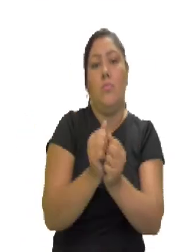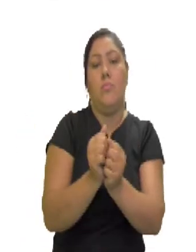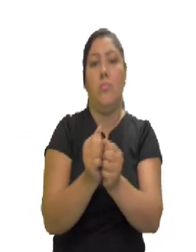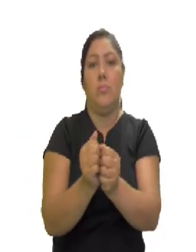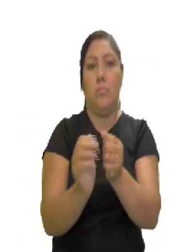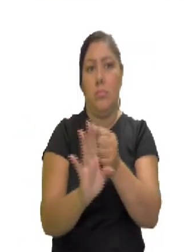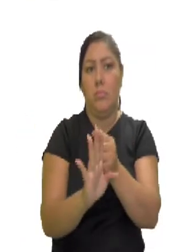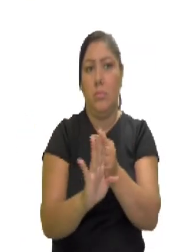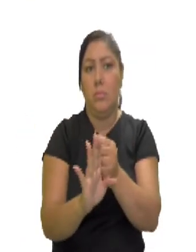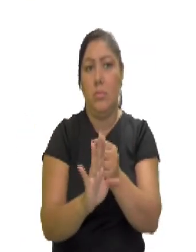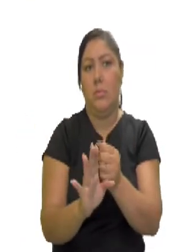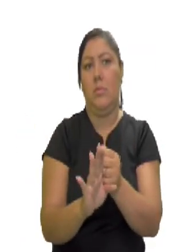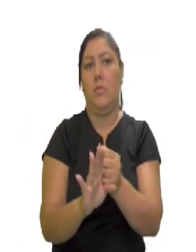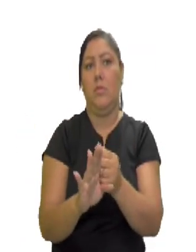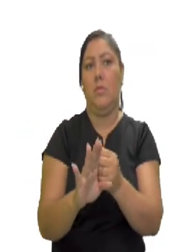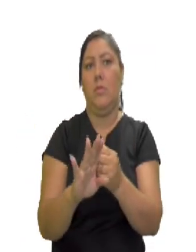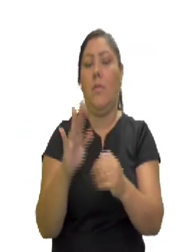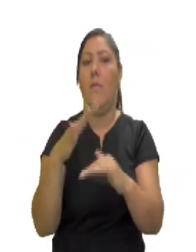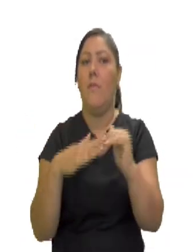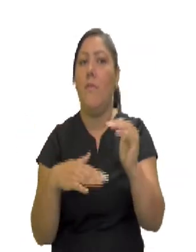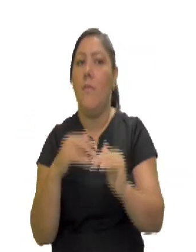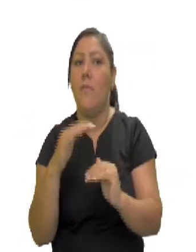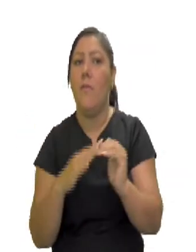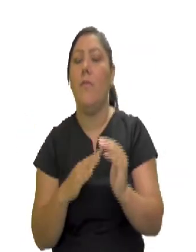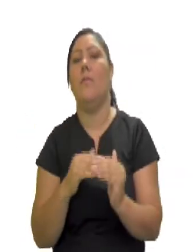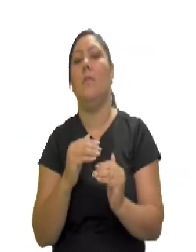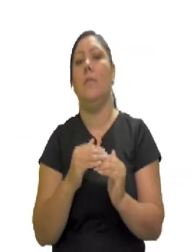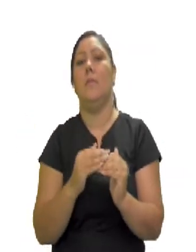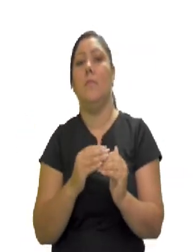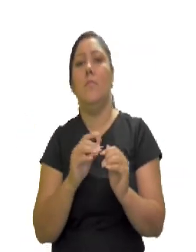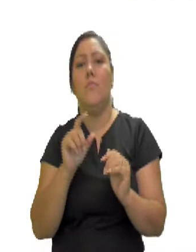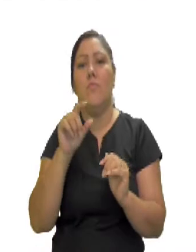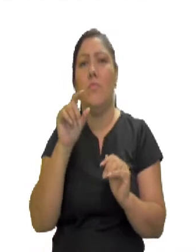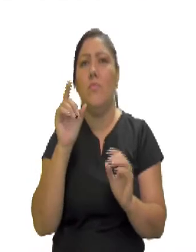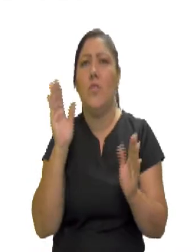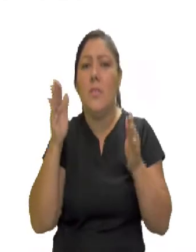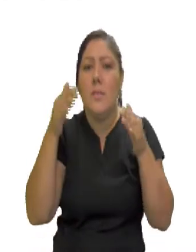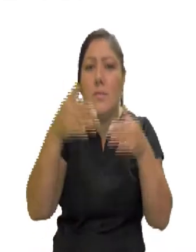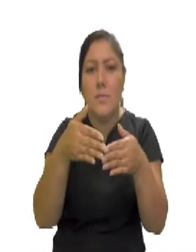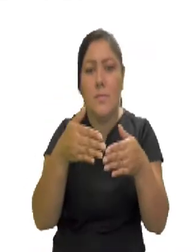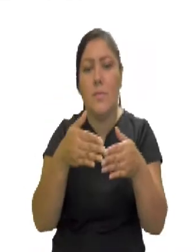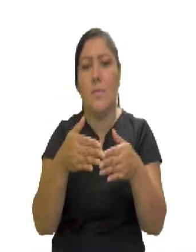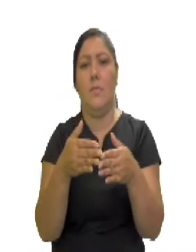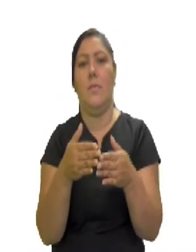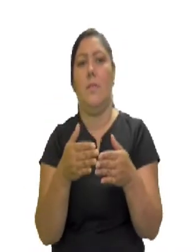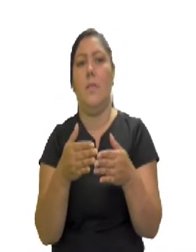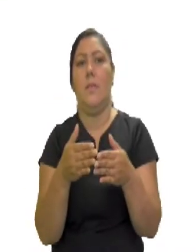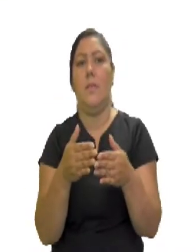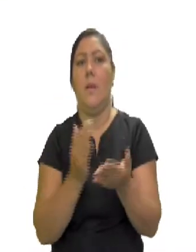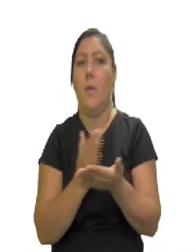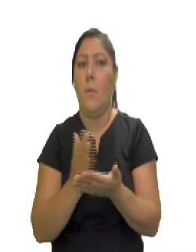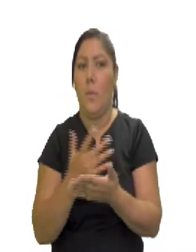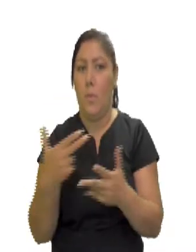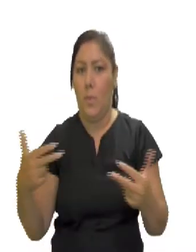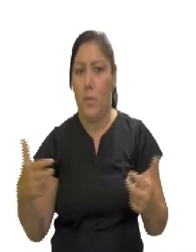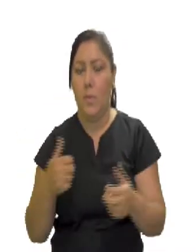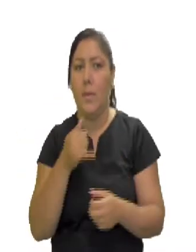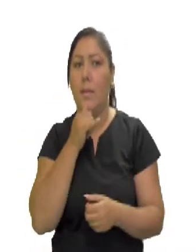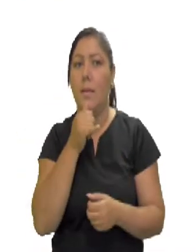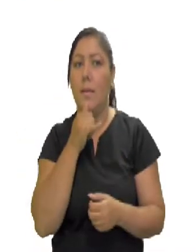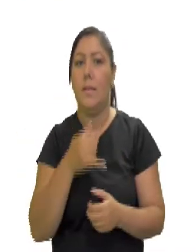especificar naturalmente alguma coisa. Exemplo, o menino gosta de ler e